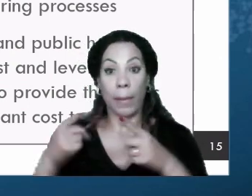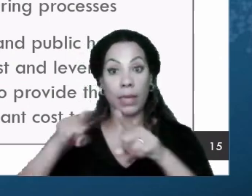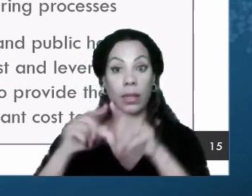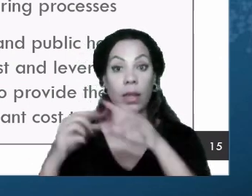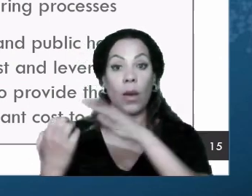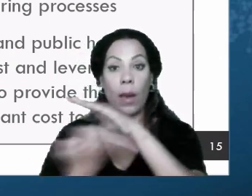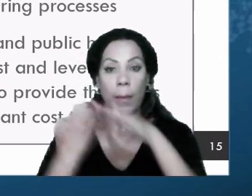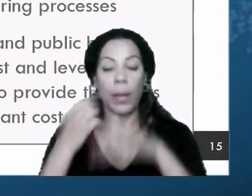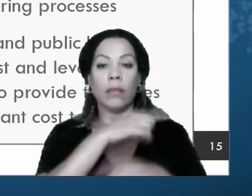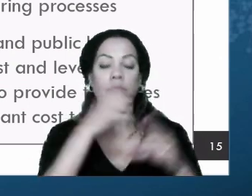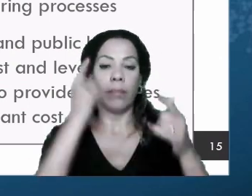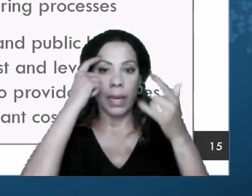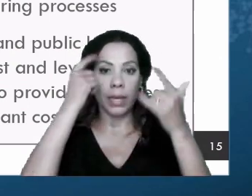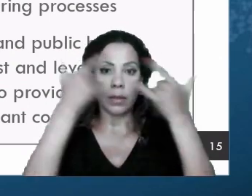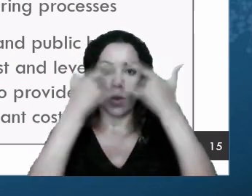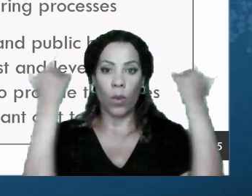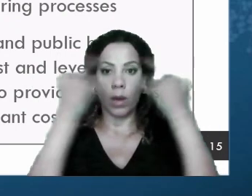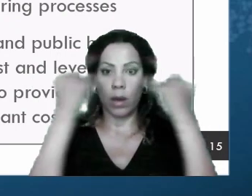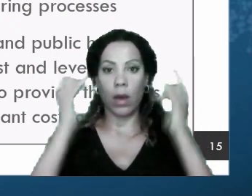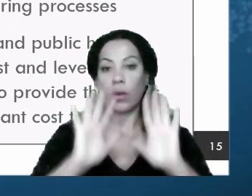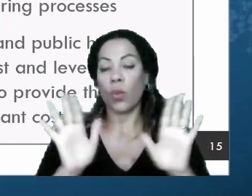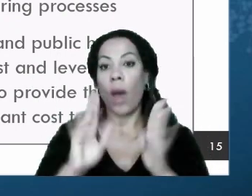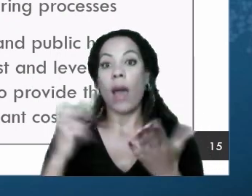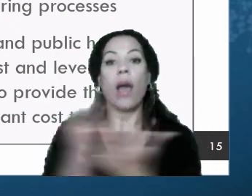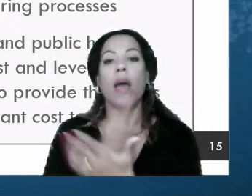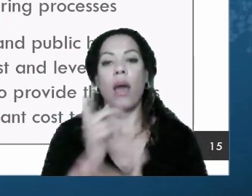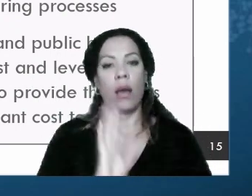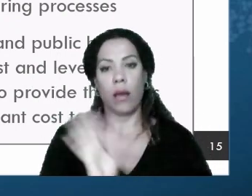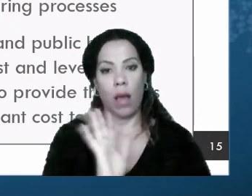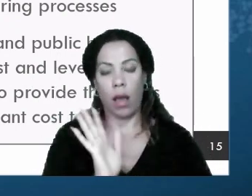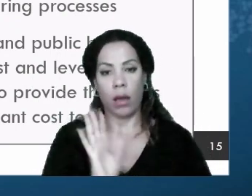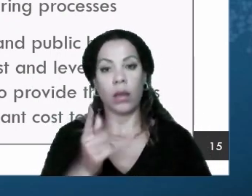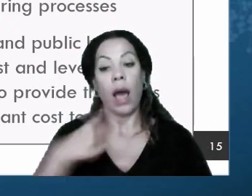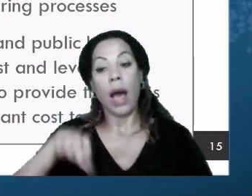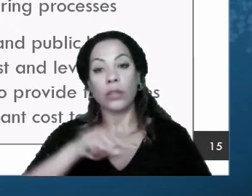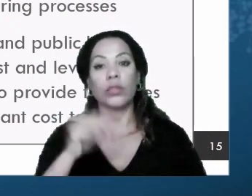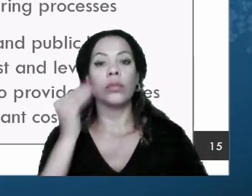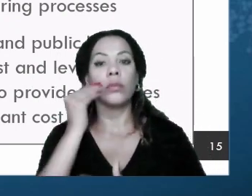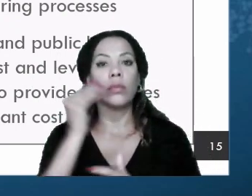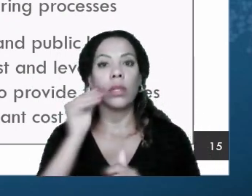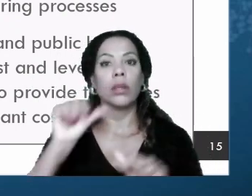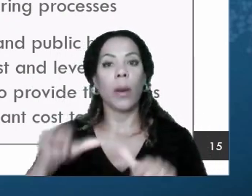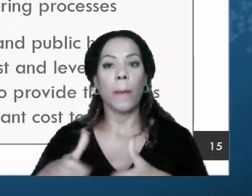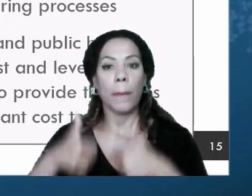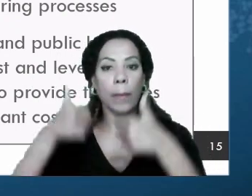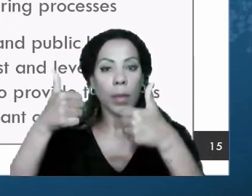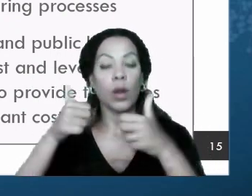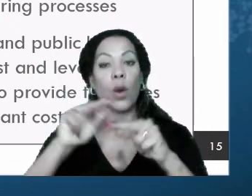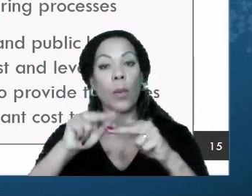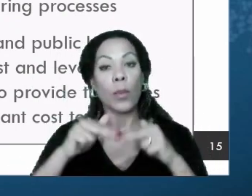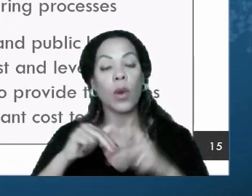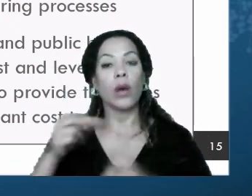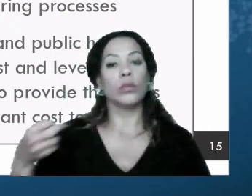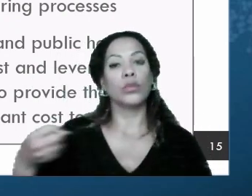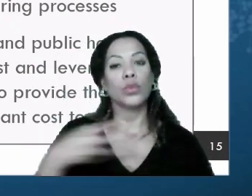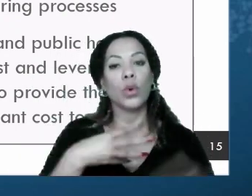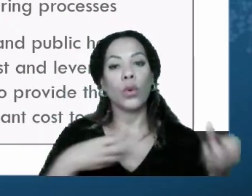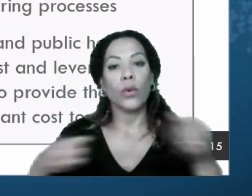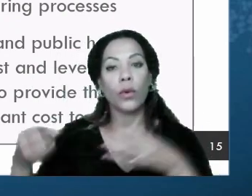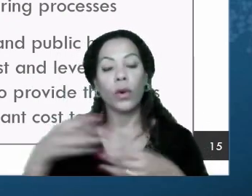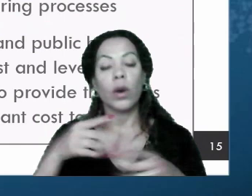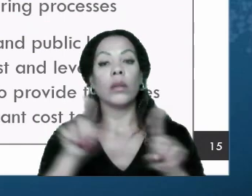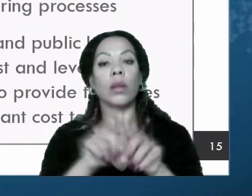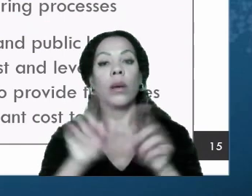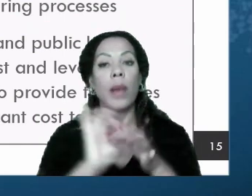Então, e não há nada errado com relação a isso. Nós estamos tentando melhorar e através de inovações e ter liberdade